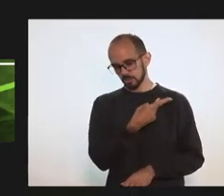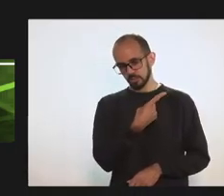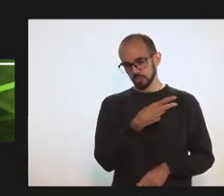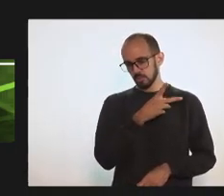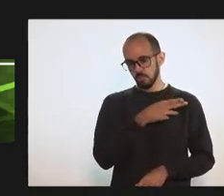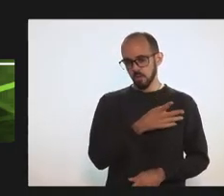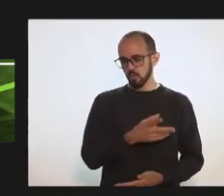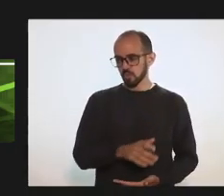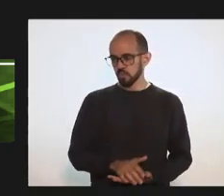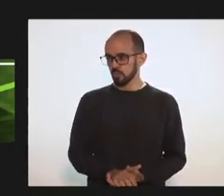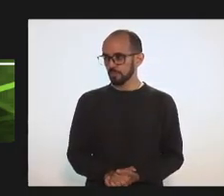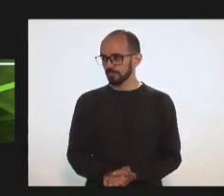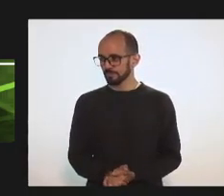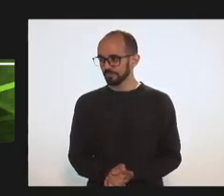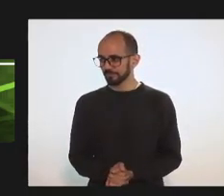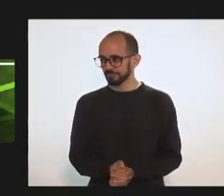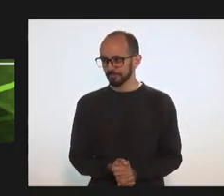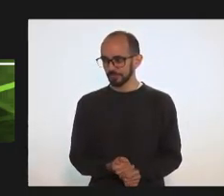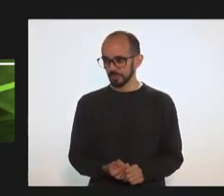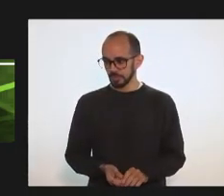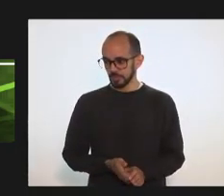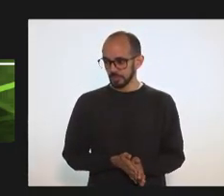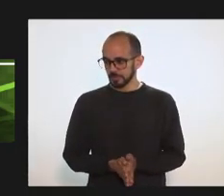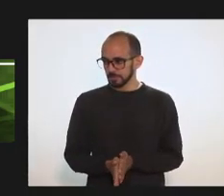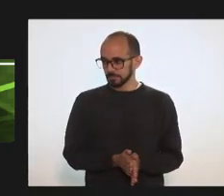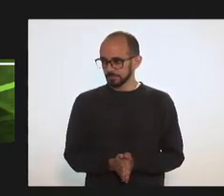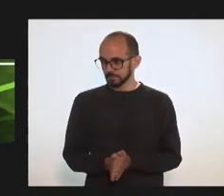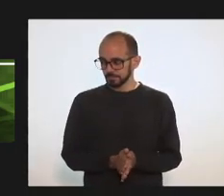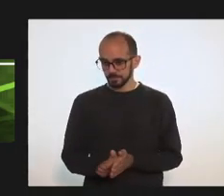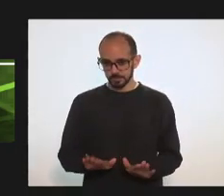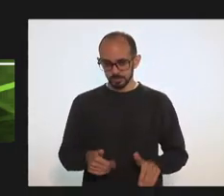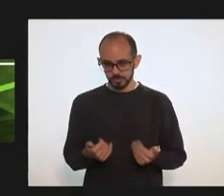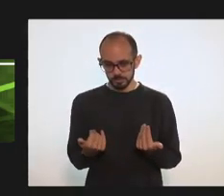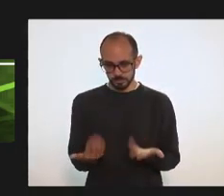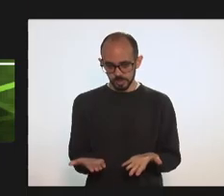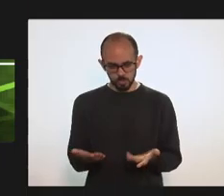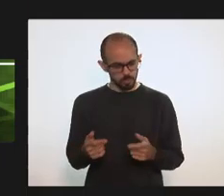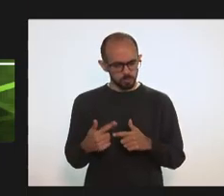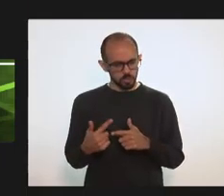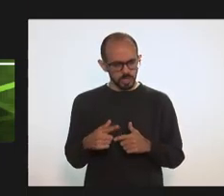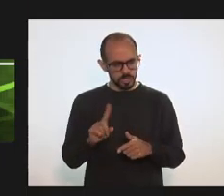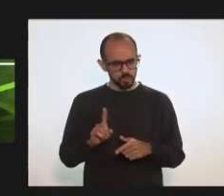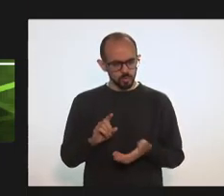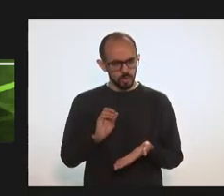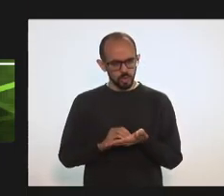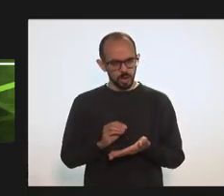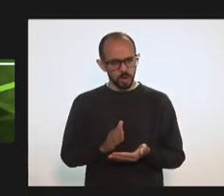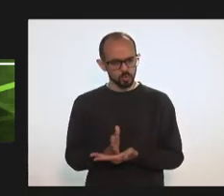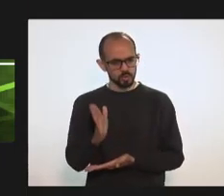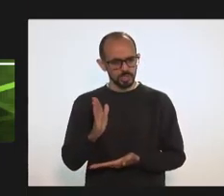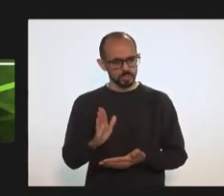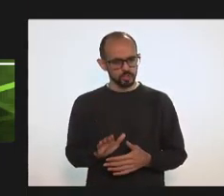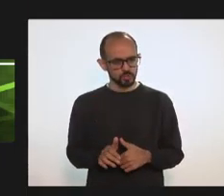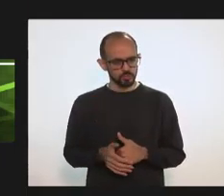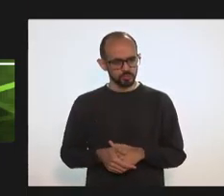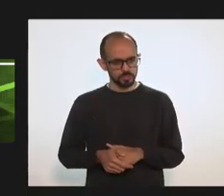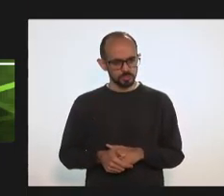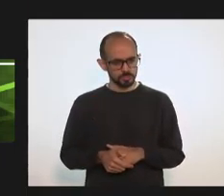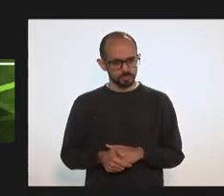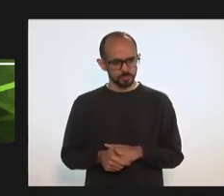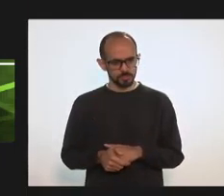insere na lei esse ponto. Aquilo que Vossa Excelência quer acrescentar. É a mesma sugestão, Márcio.